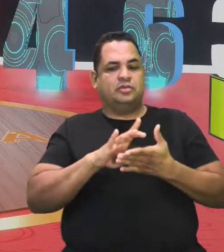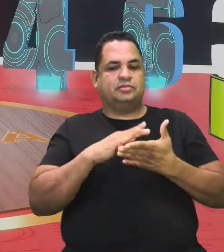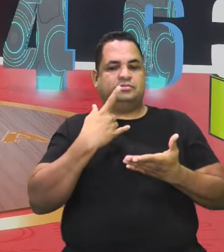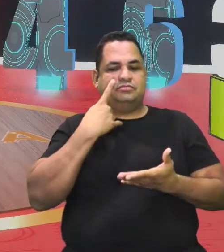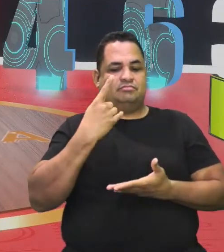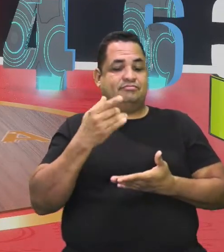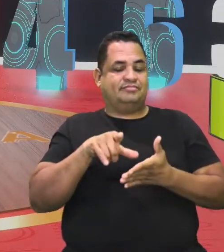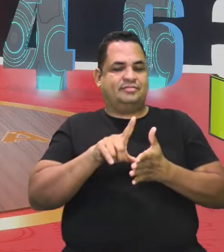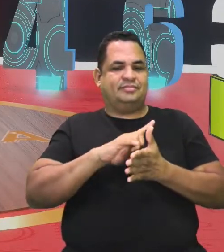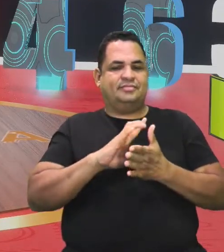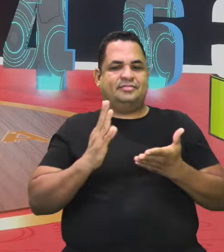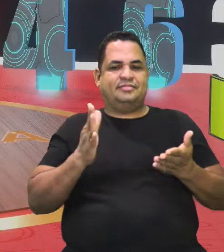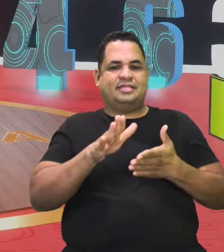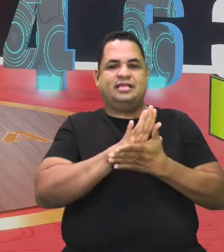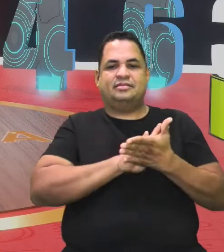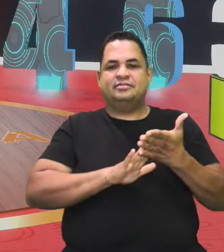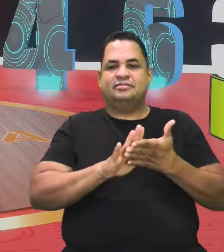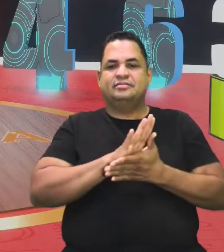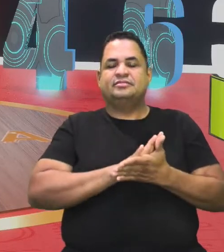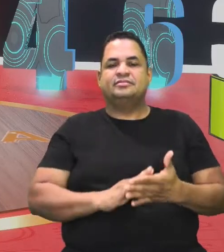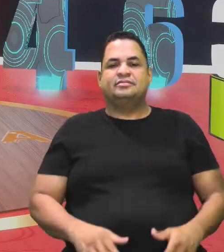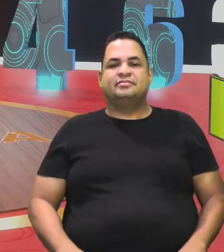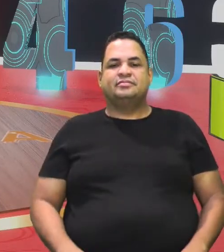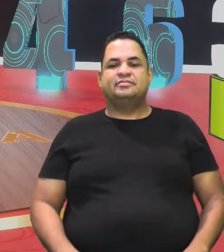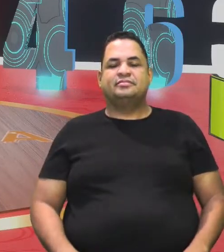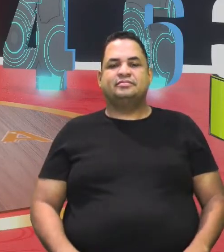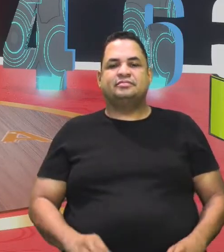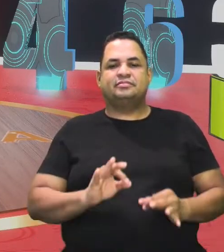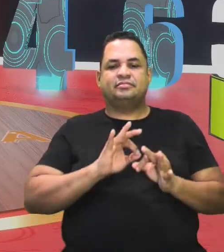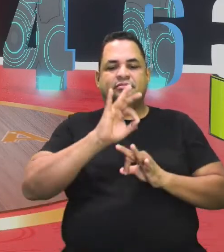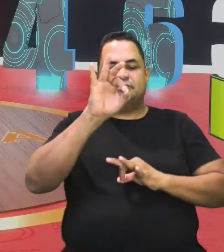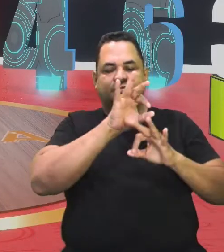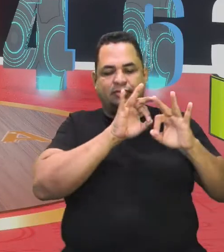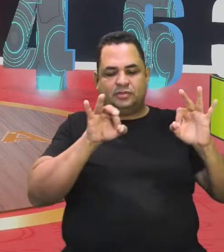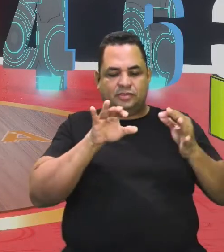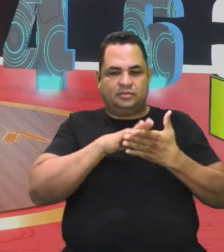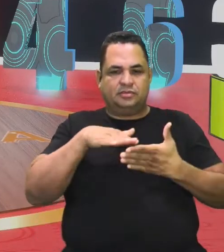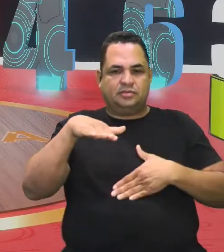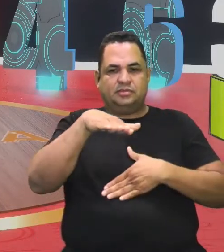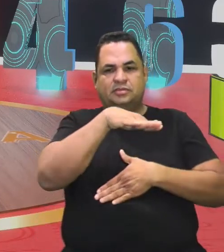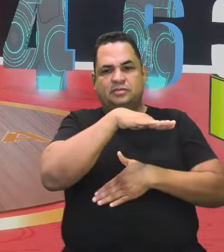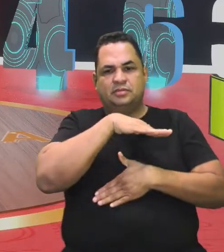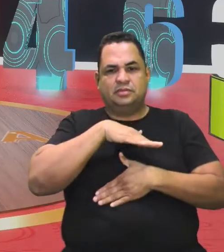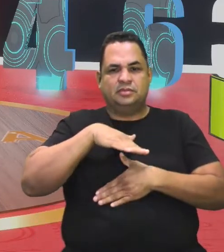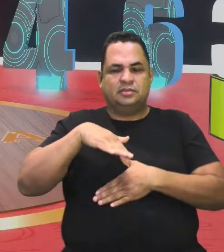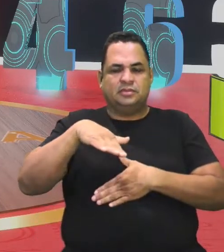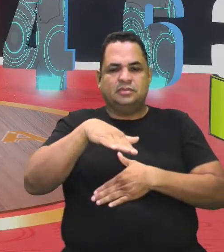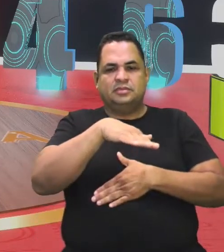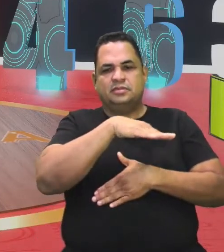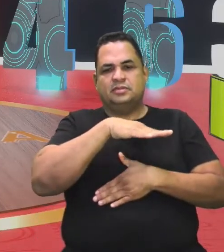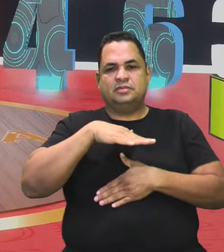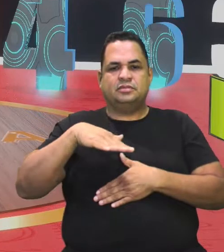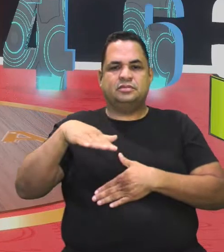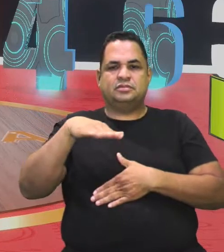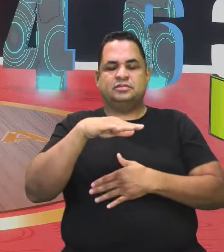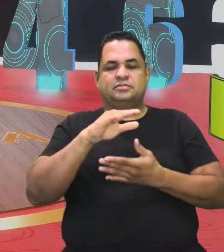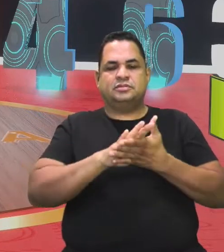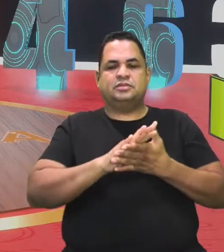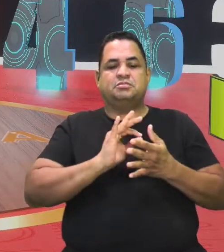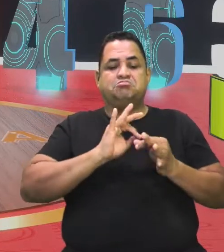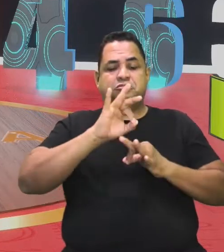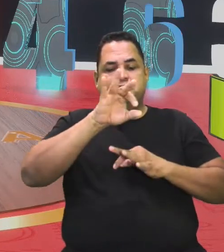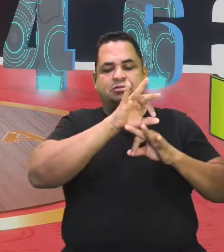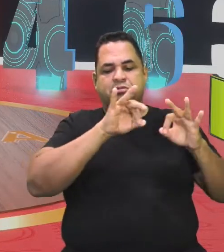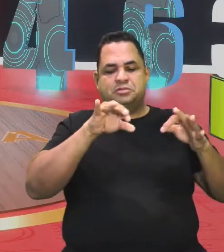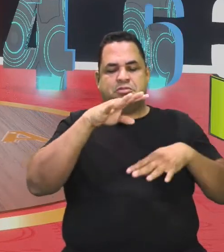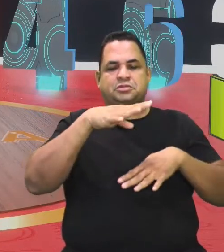antes, né? É até interessante porque a geometria plana, a gente vê no fundamental e no médio, até o segundo ano. A espacial